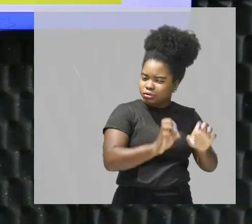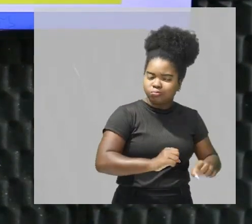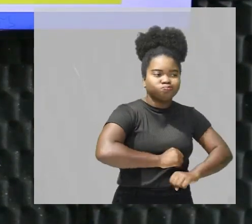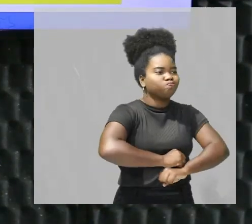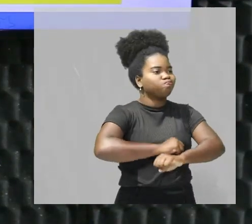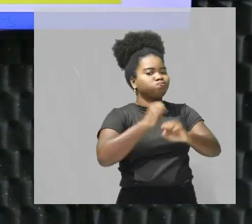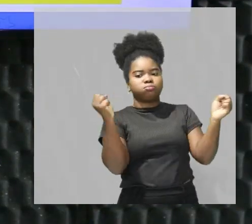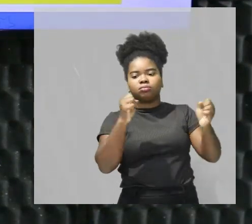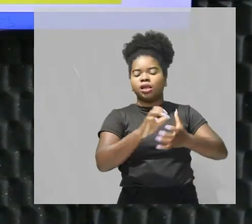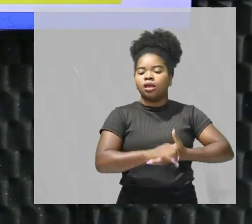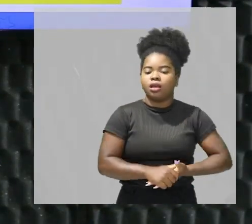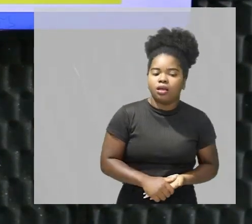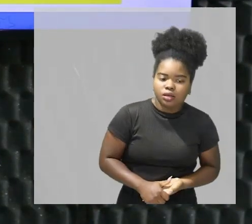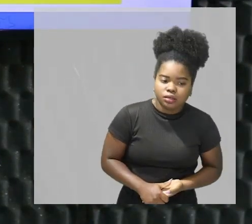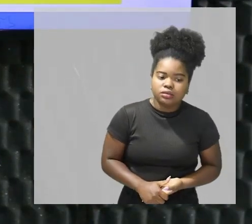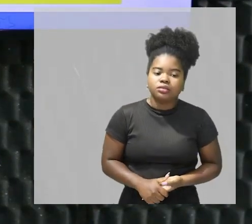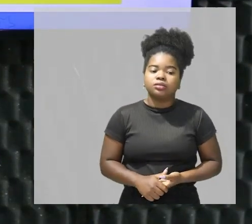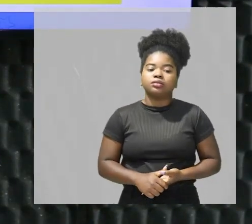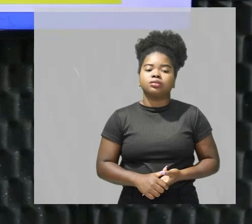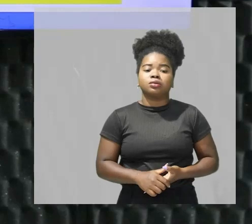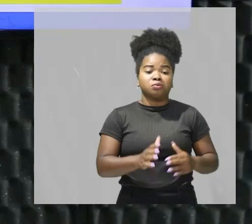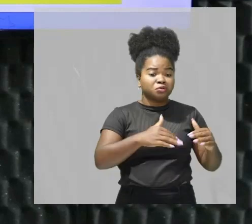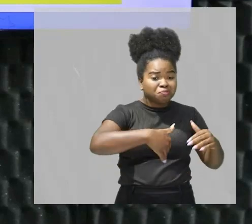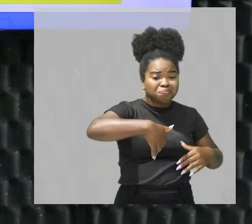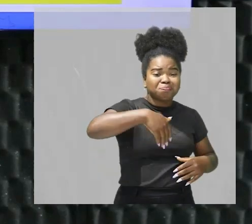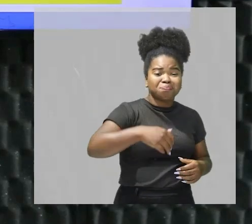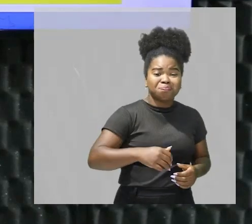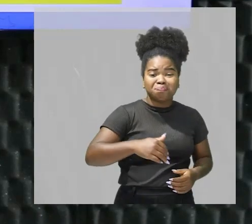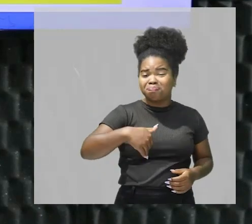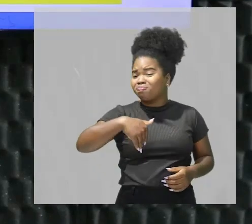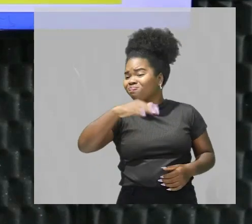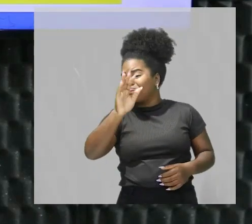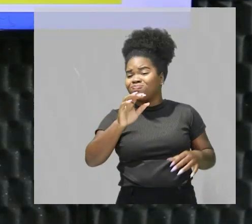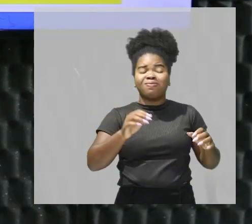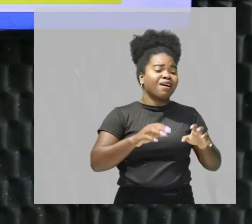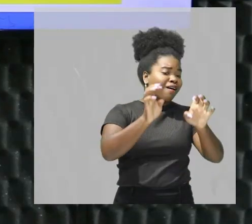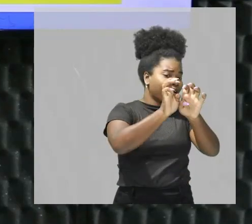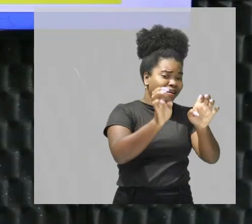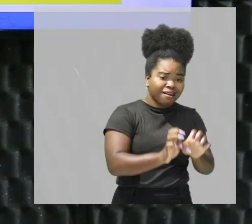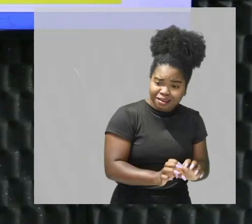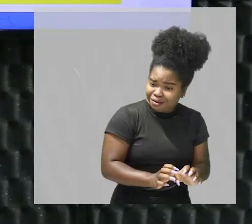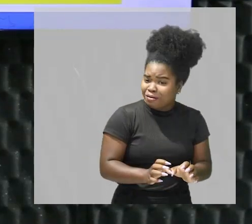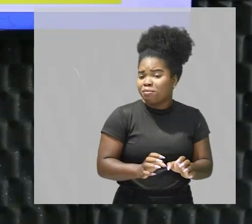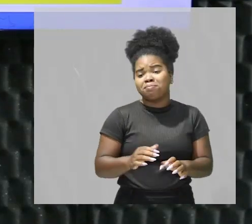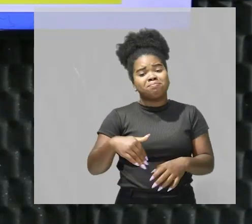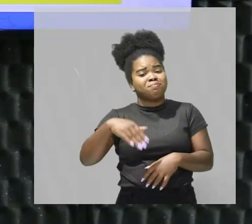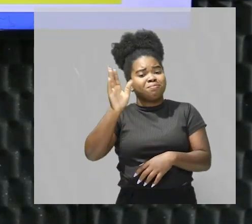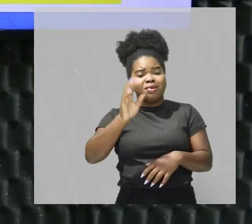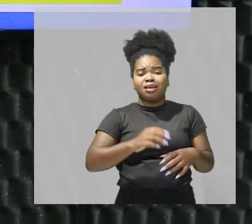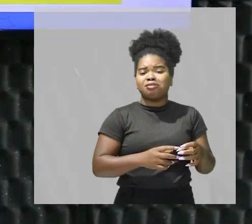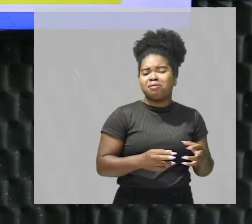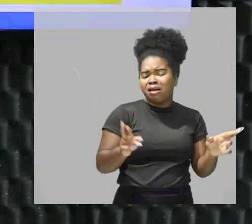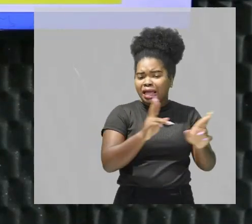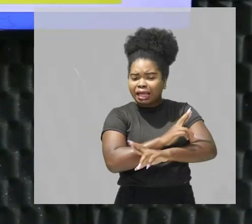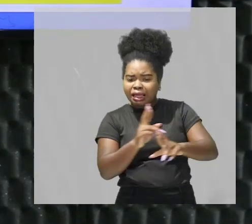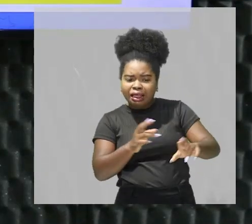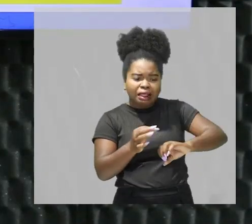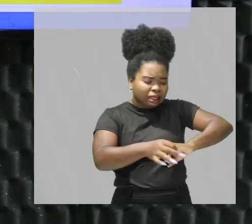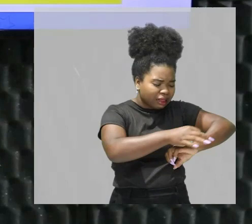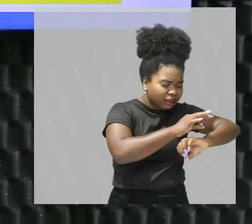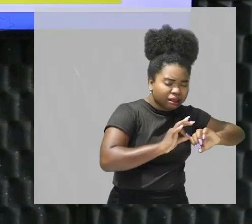grandes. Turminha? Quanto maior a cadeia, maior a interação intermolecular.